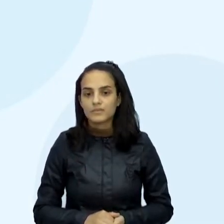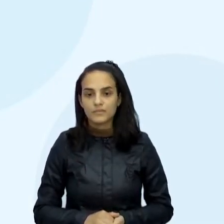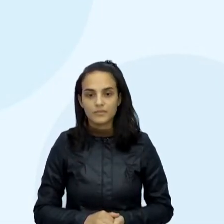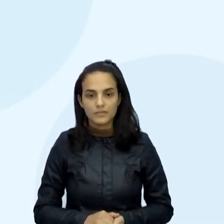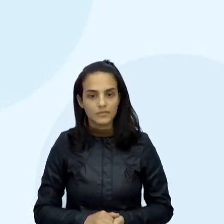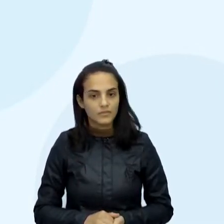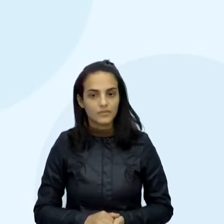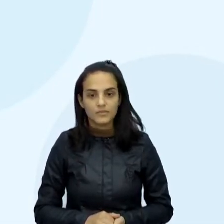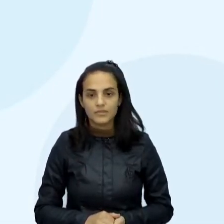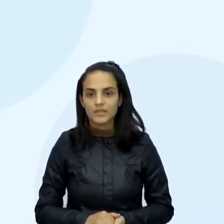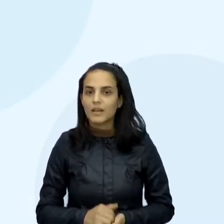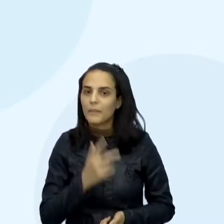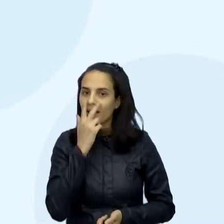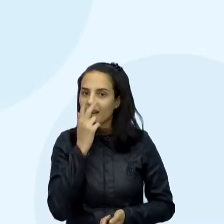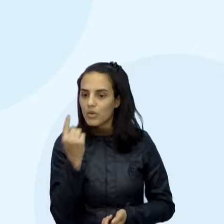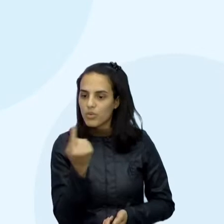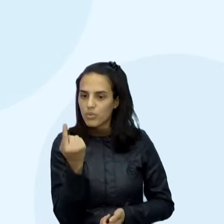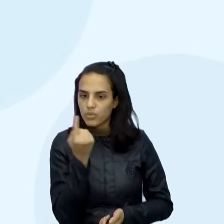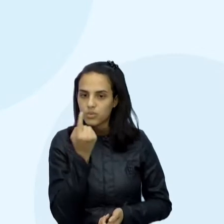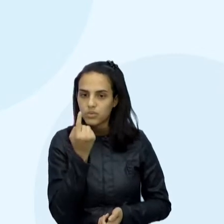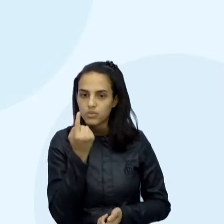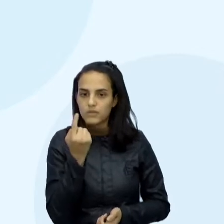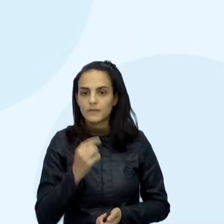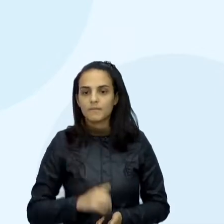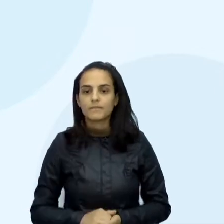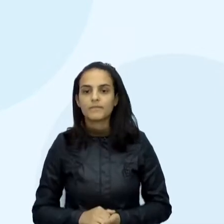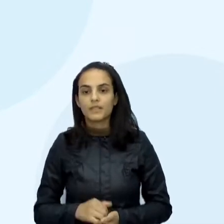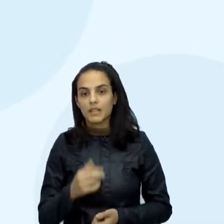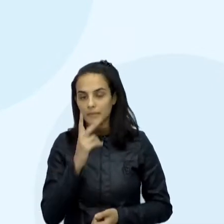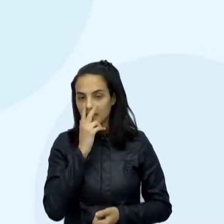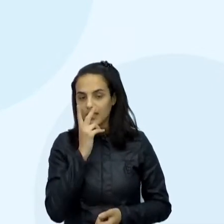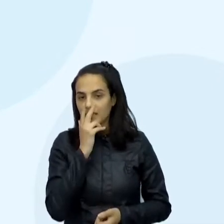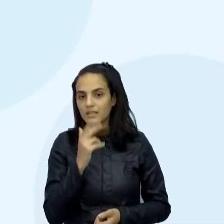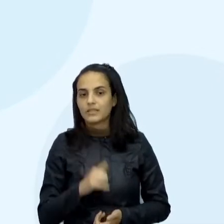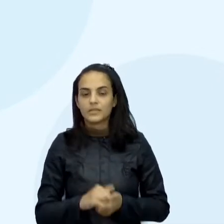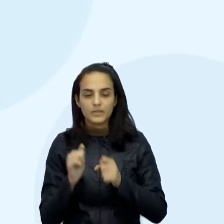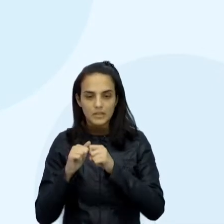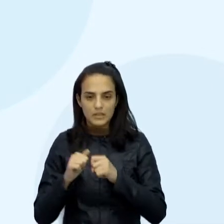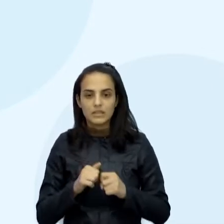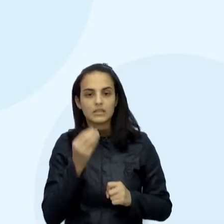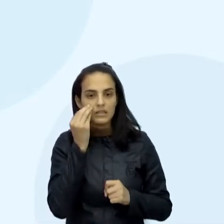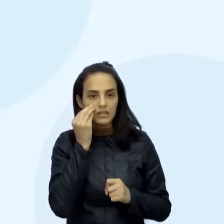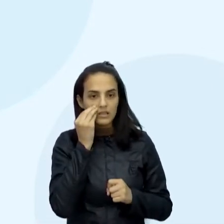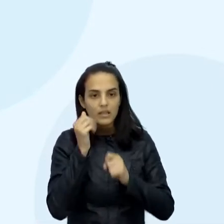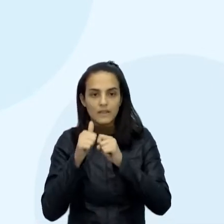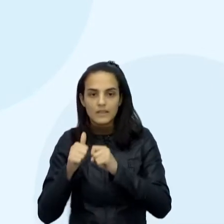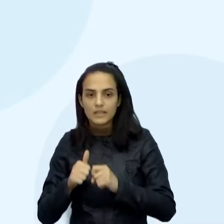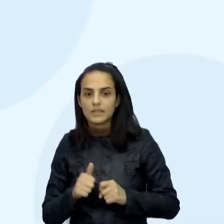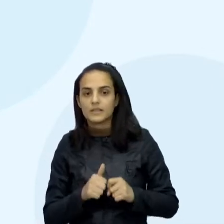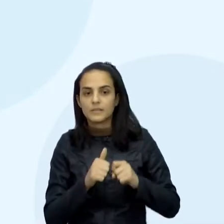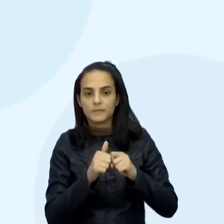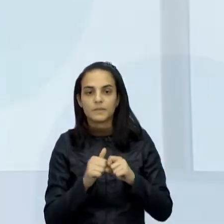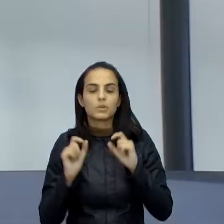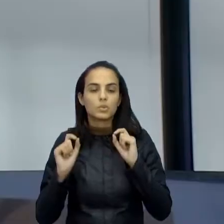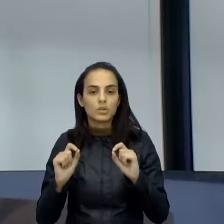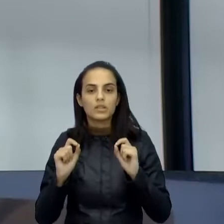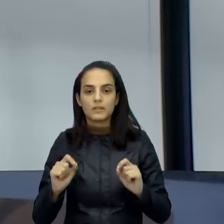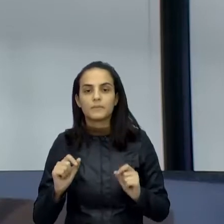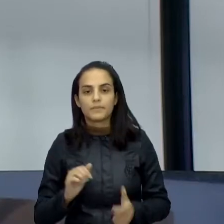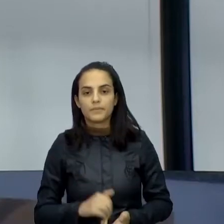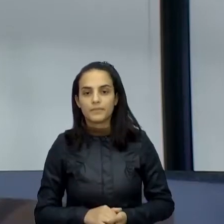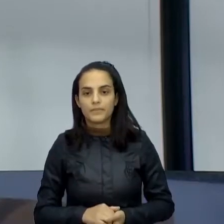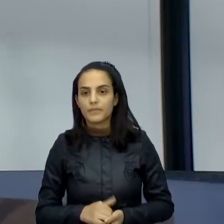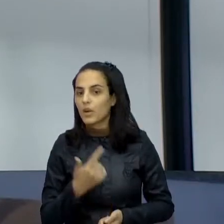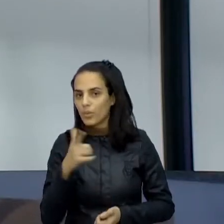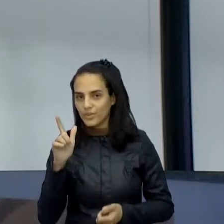Quase uma panela de pressão também, né? Nós vamos tentar fazer essa maquininha aqui, eu vou explicar para vocês como que faz, essa aqui é